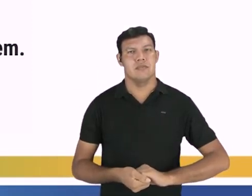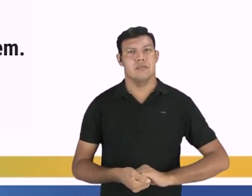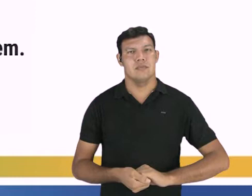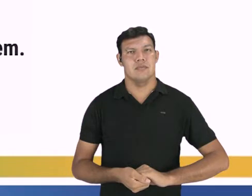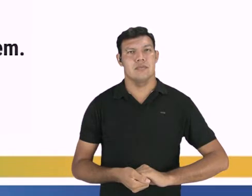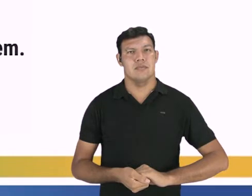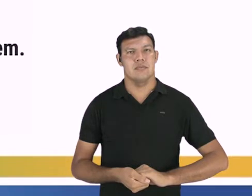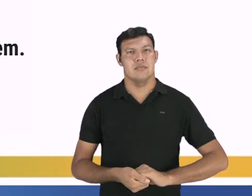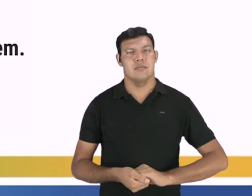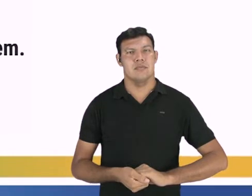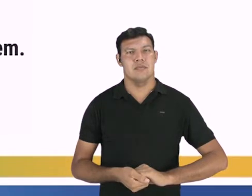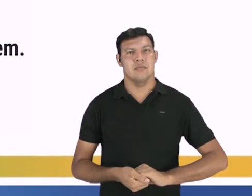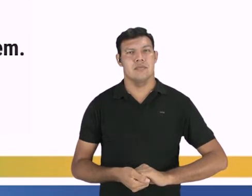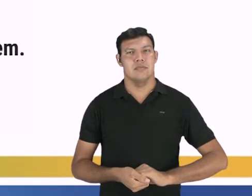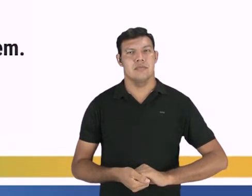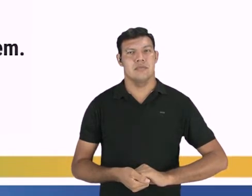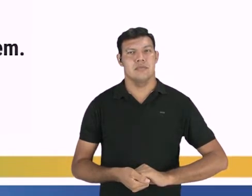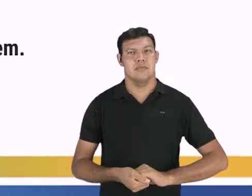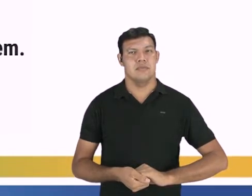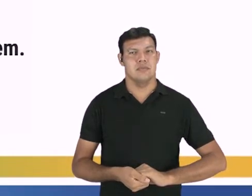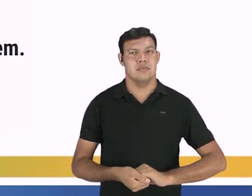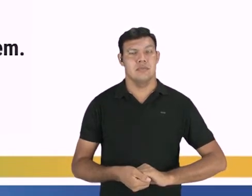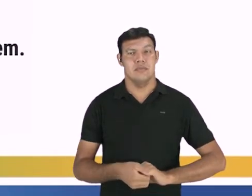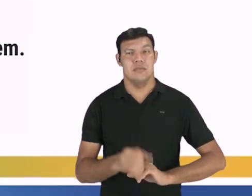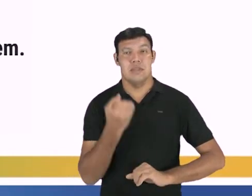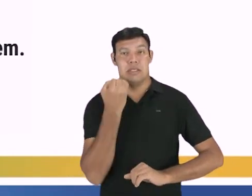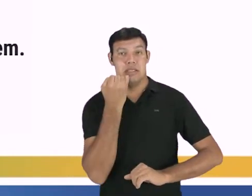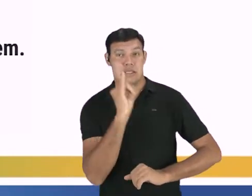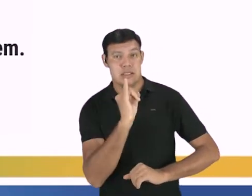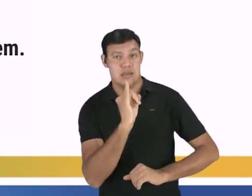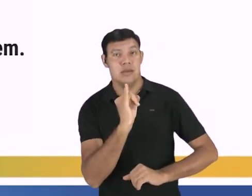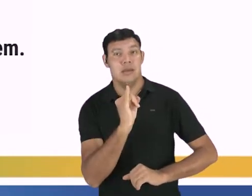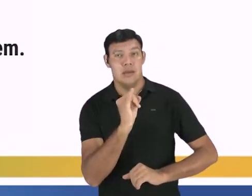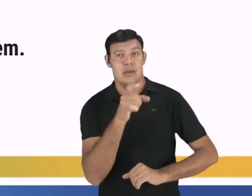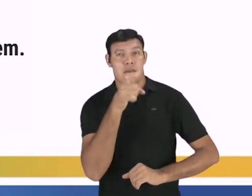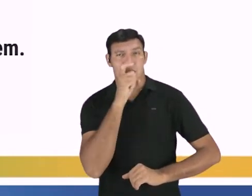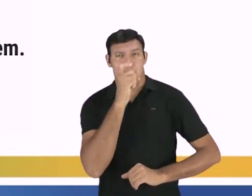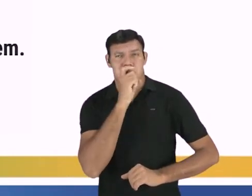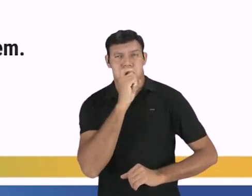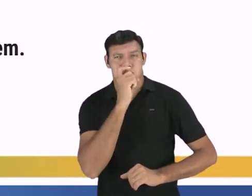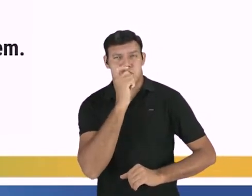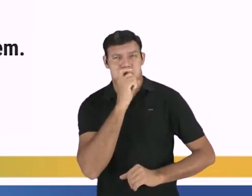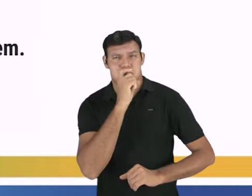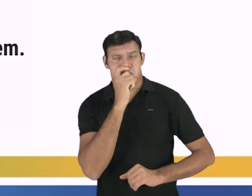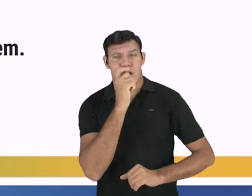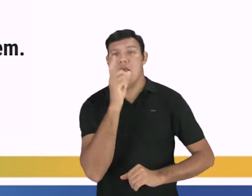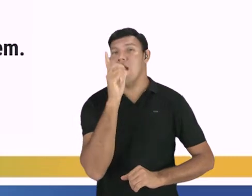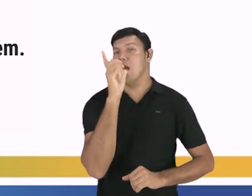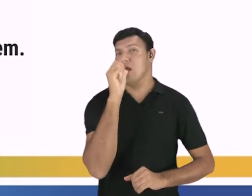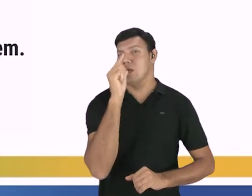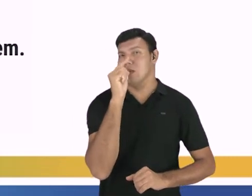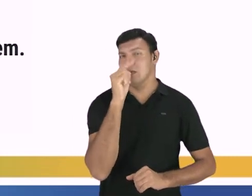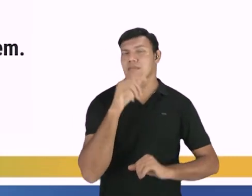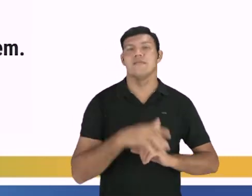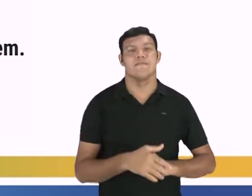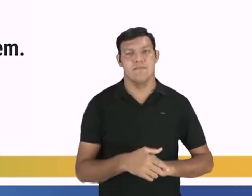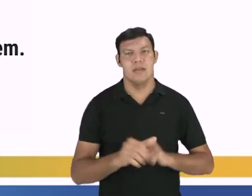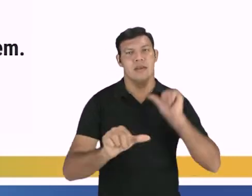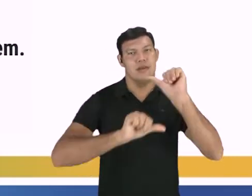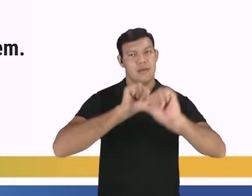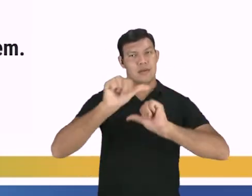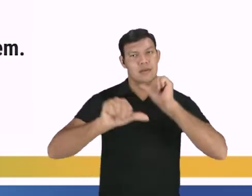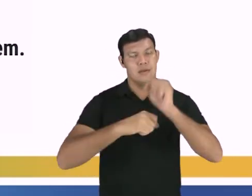it turns into ice. Se você refrigerar, se você congelar a água, ela vira